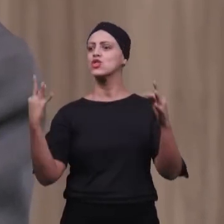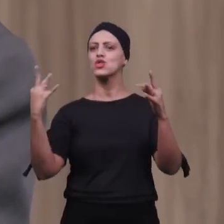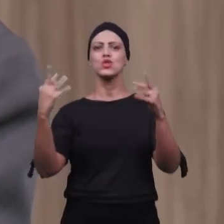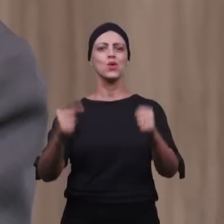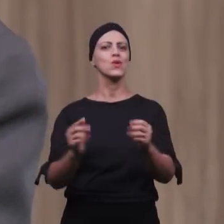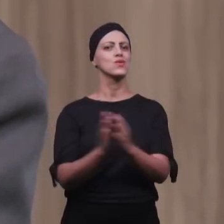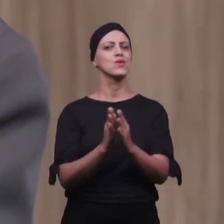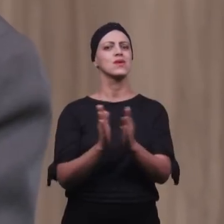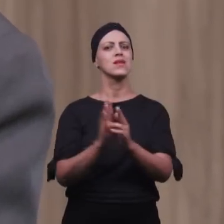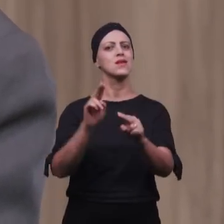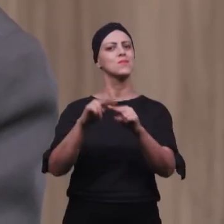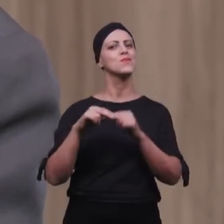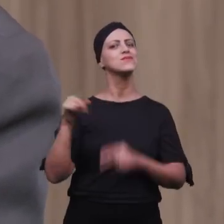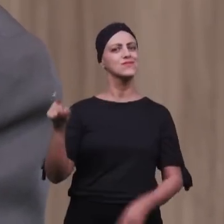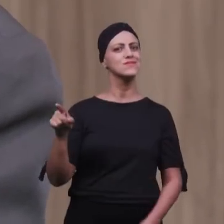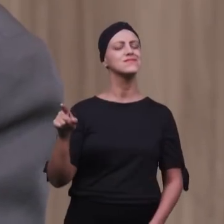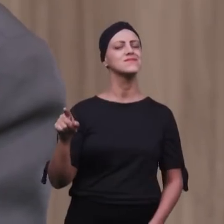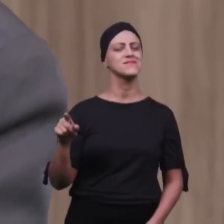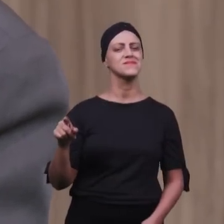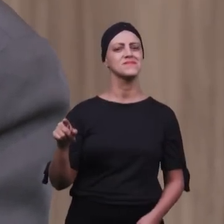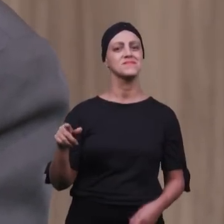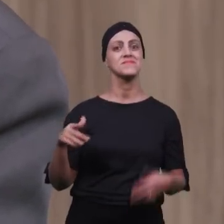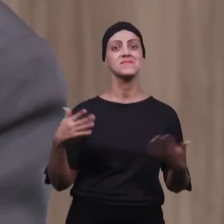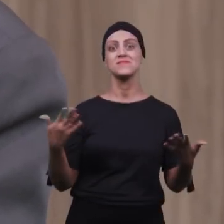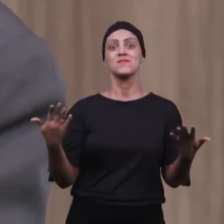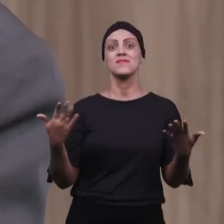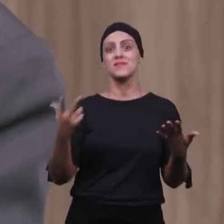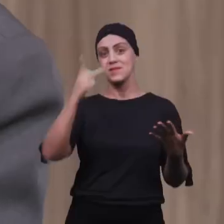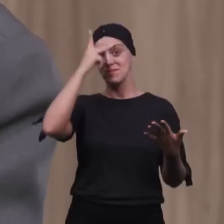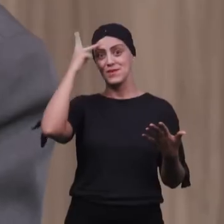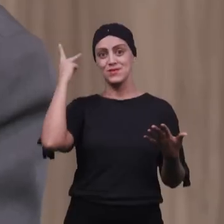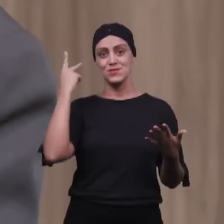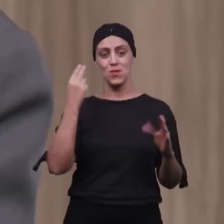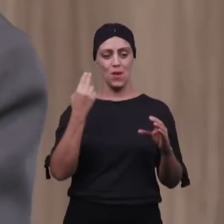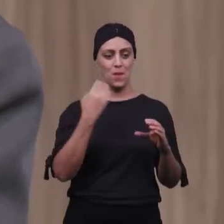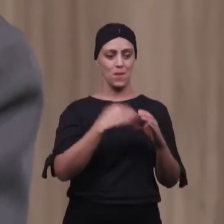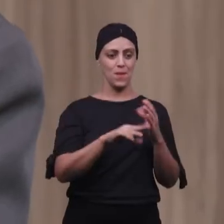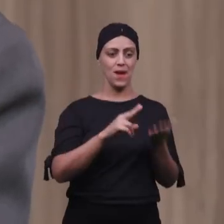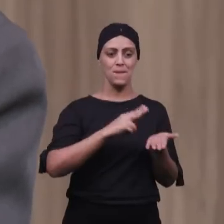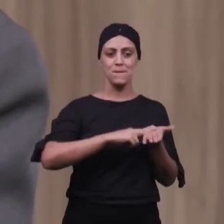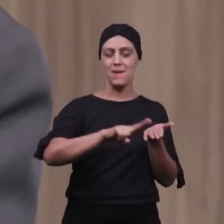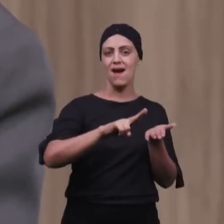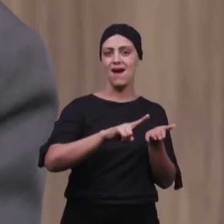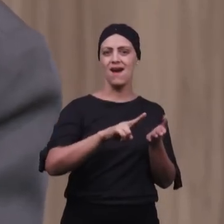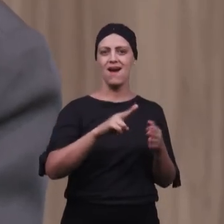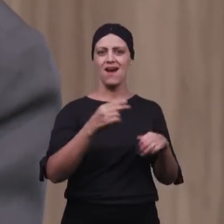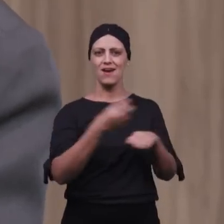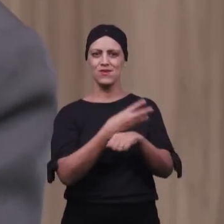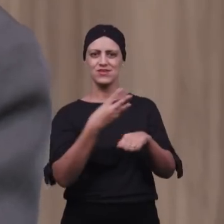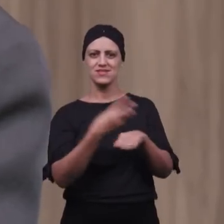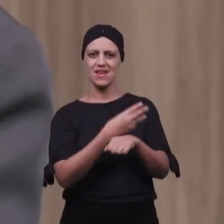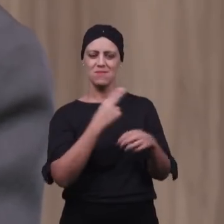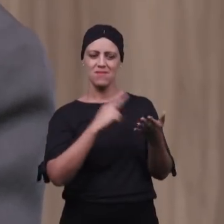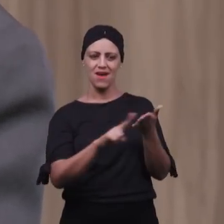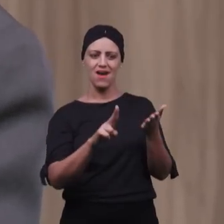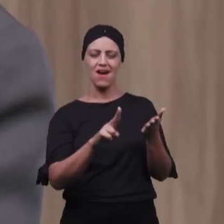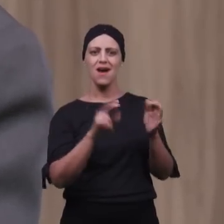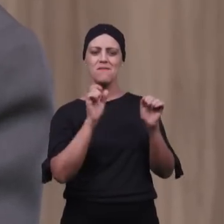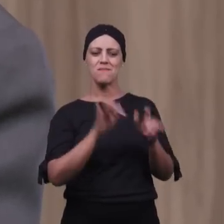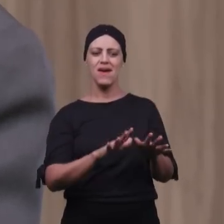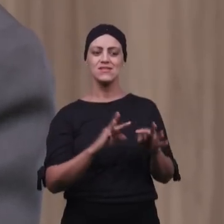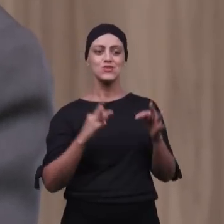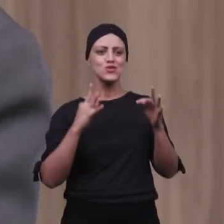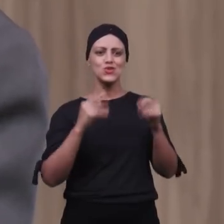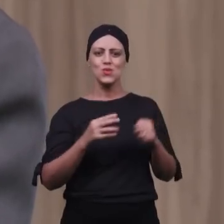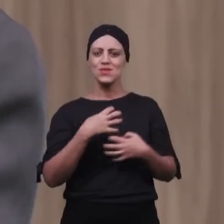aquele motivo. Né? Então, quando alguém coloca no grupo, olha, a bênção aconteceu, isso edifica todos nós. E a